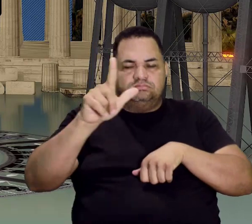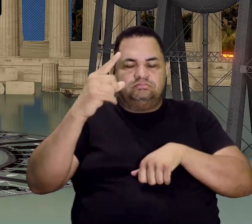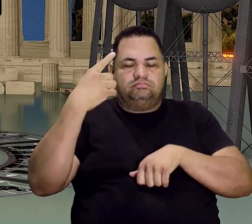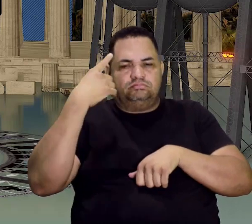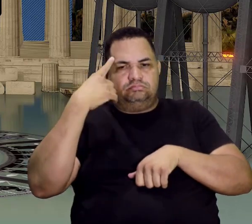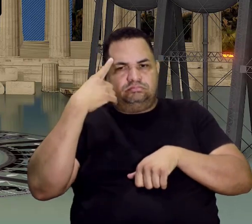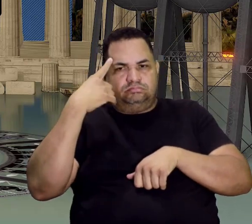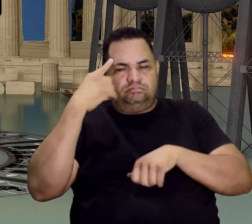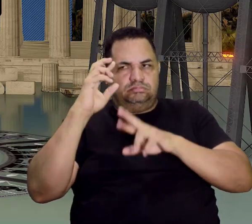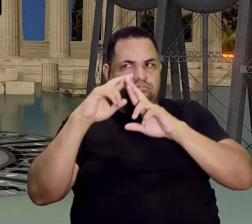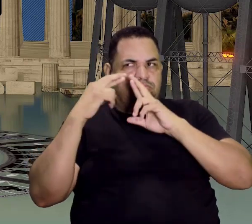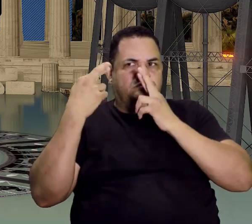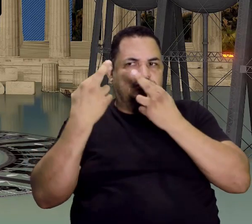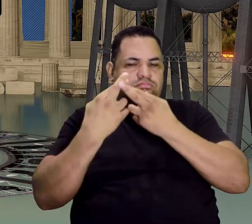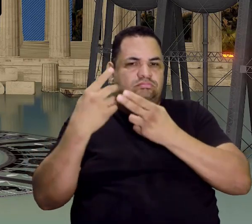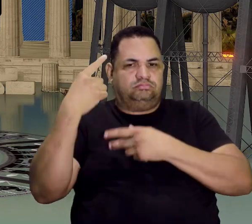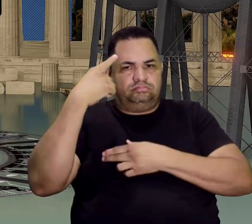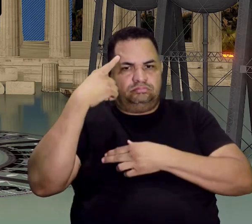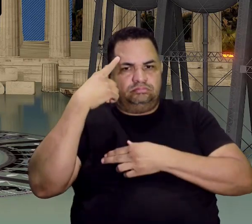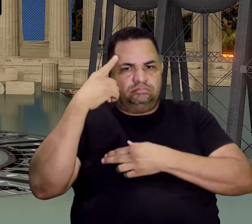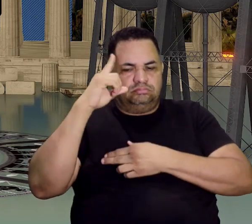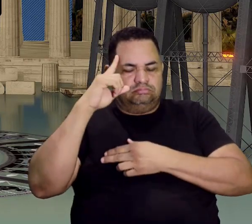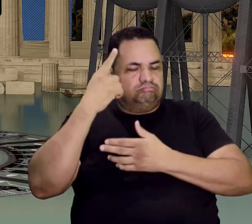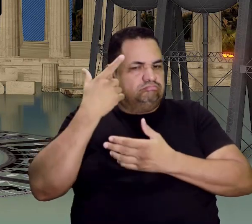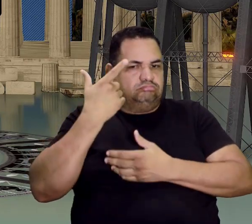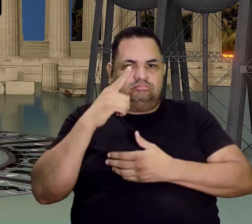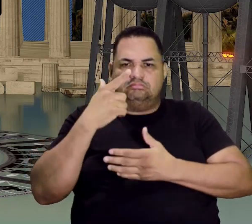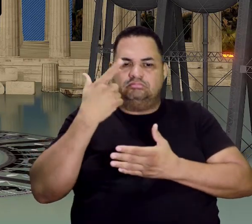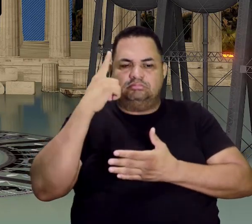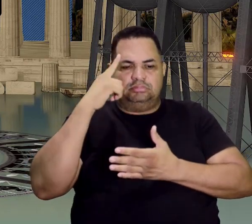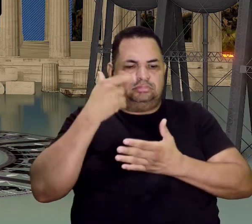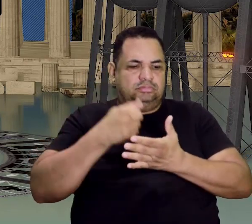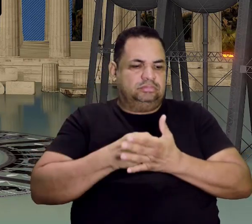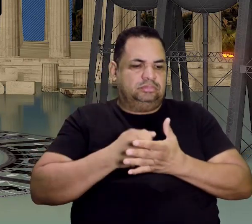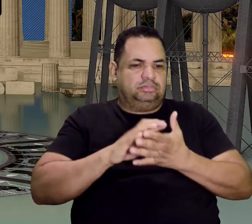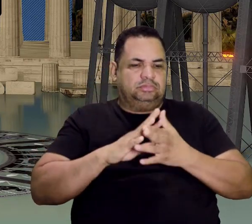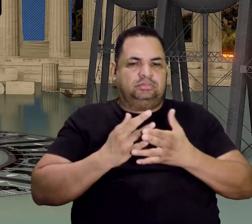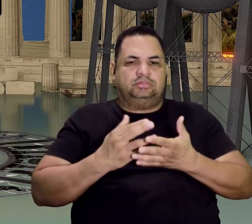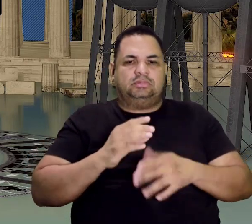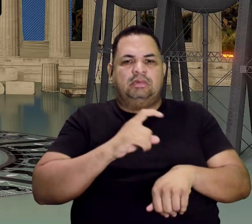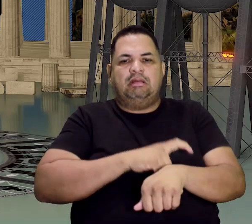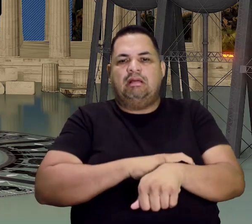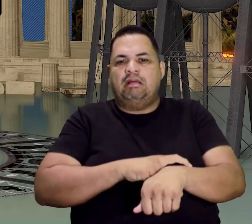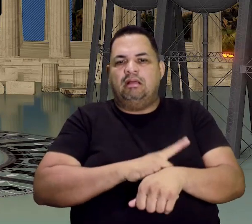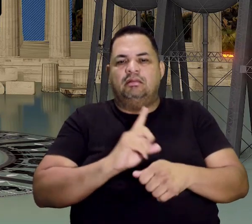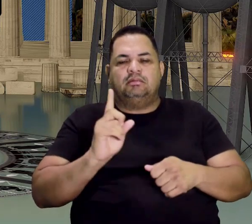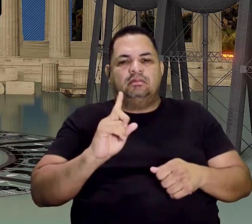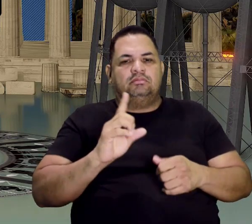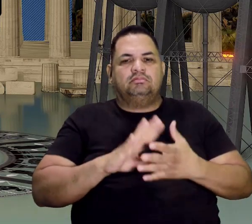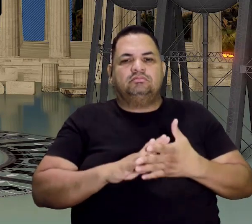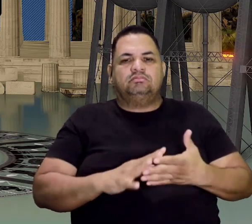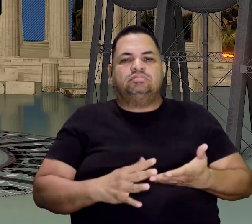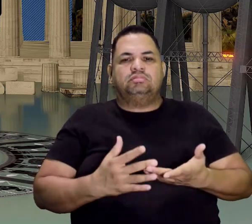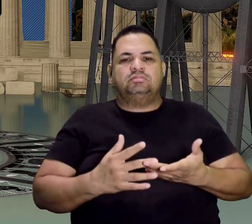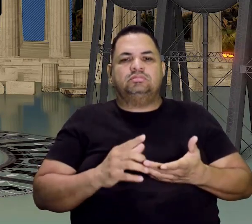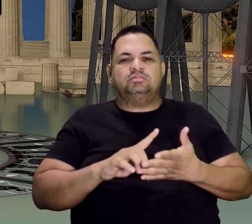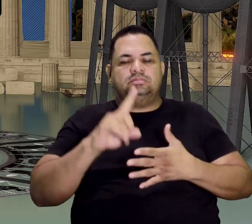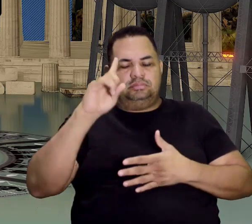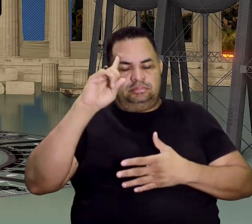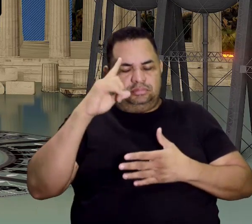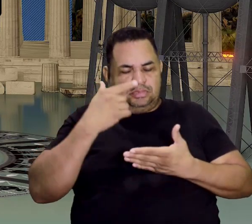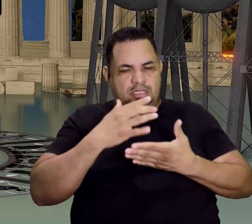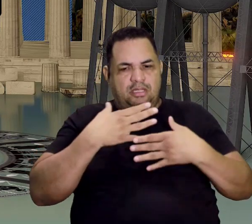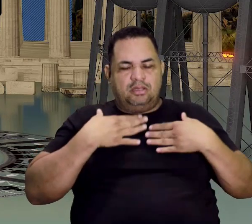seus pensamentos. Não tome as decisões você irritado, com raiva, etc. Tá bom? Tome as decisões